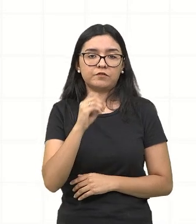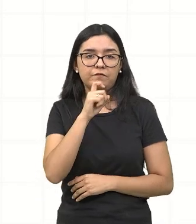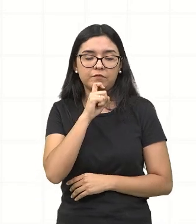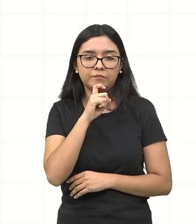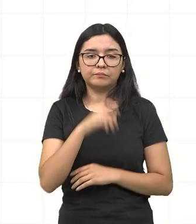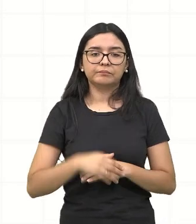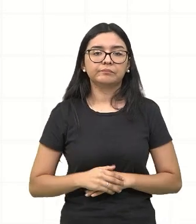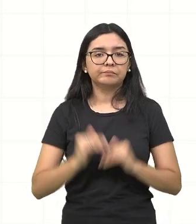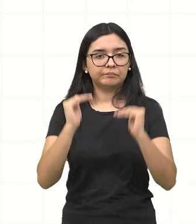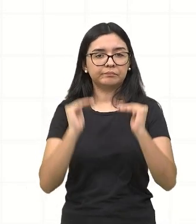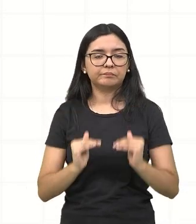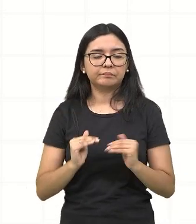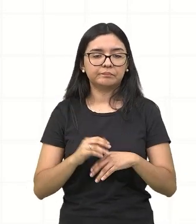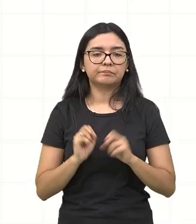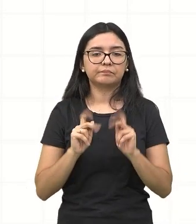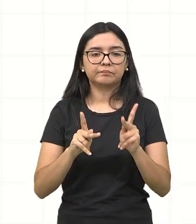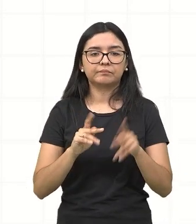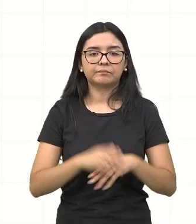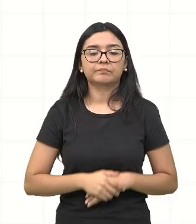bem?